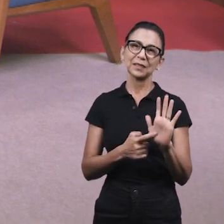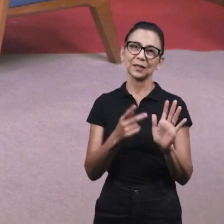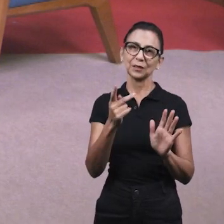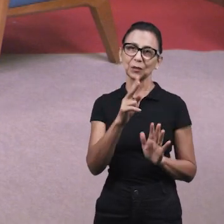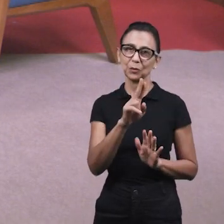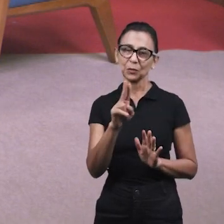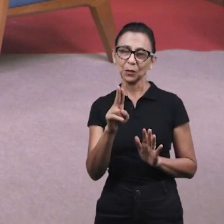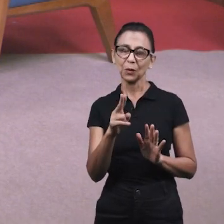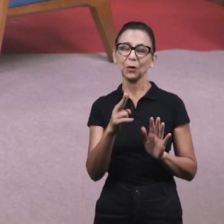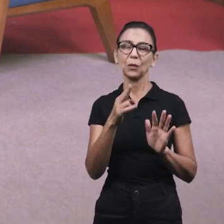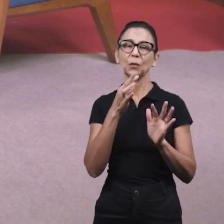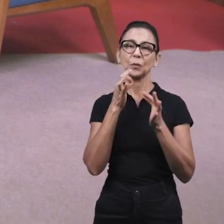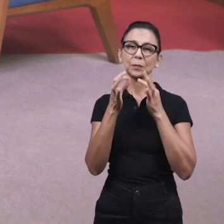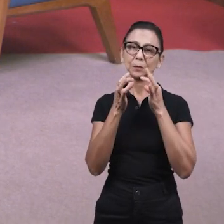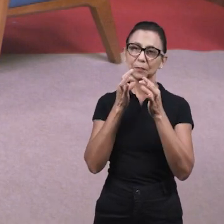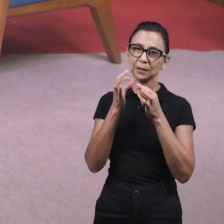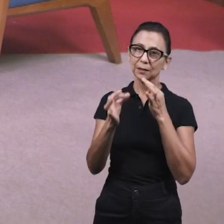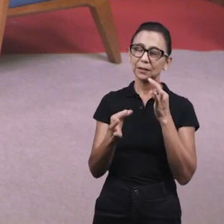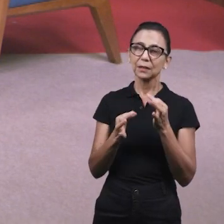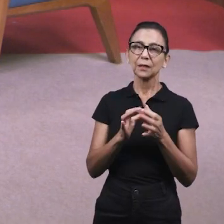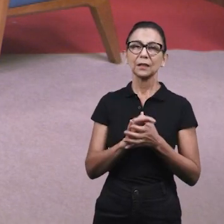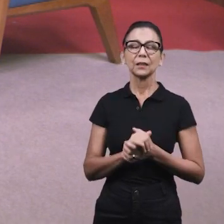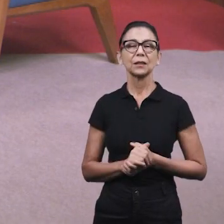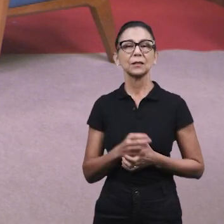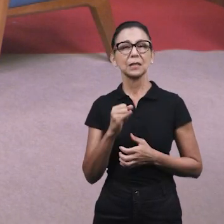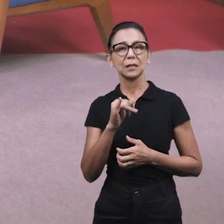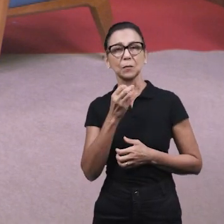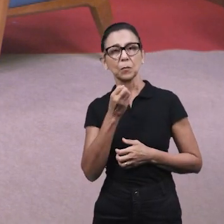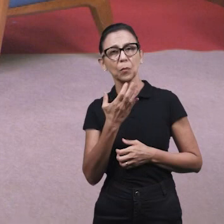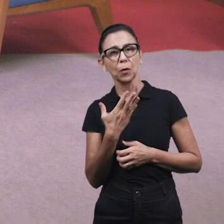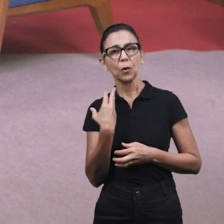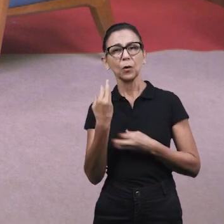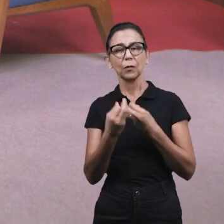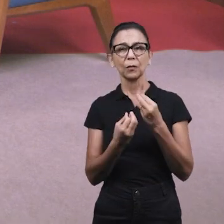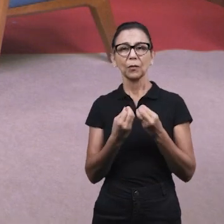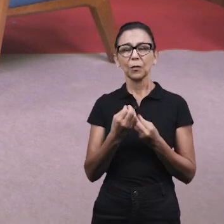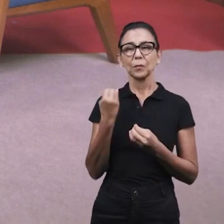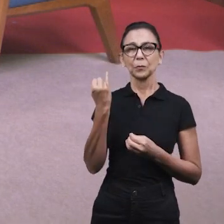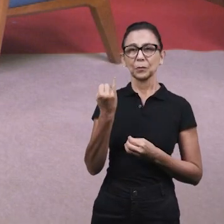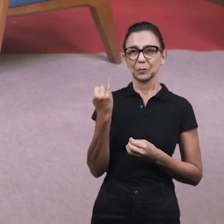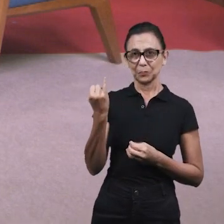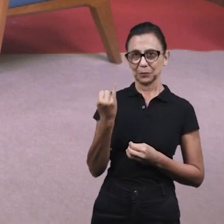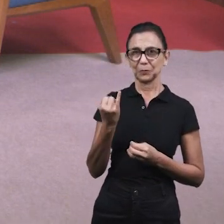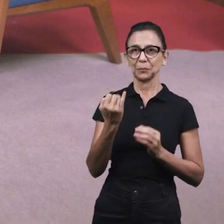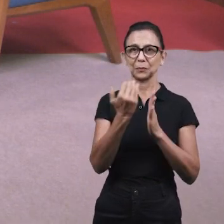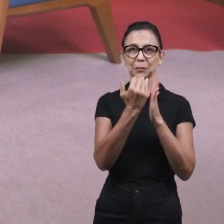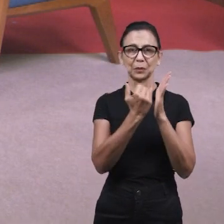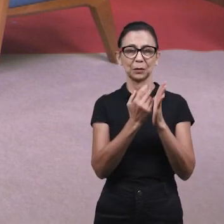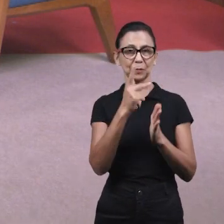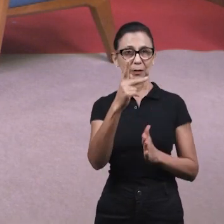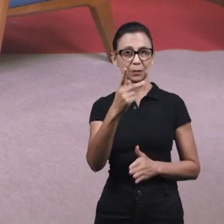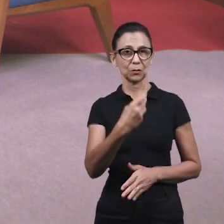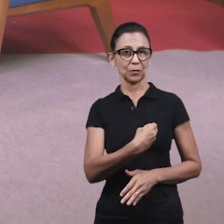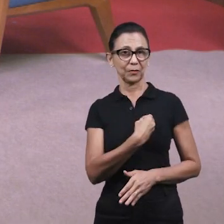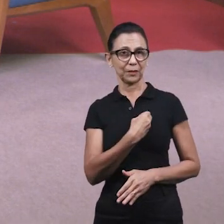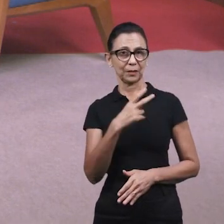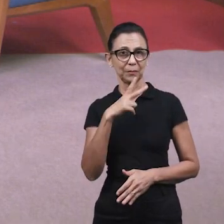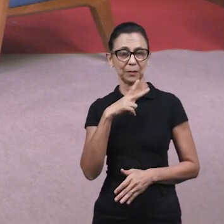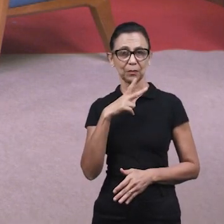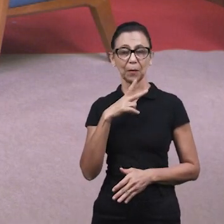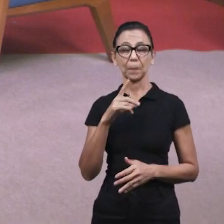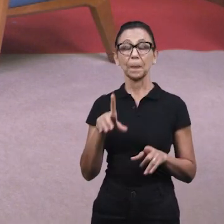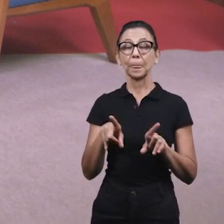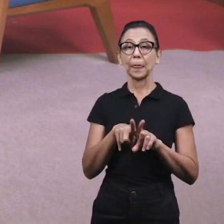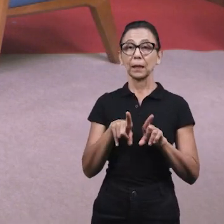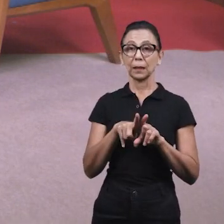sua participação, você falando, comentando sobre o programa, a importância do programa na sua vida. E antes da gente entrar propriamente no